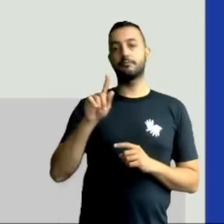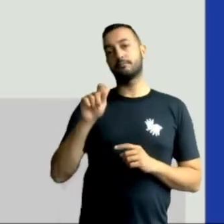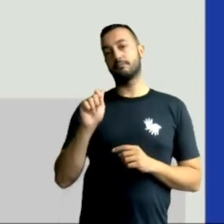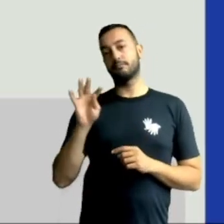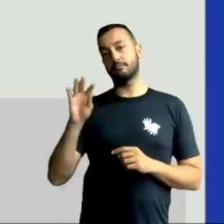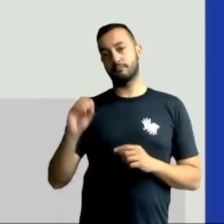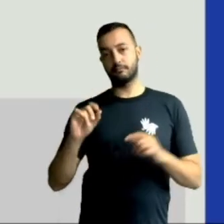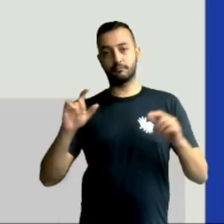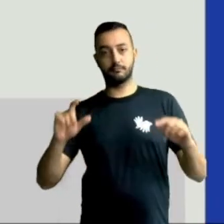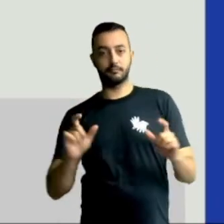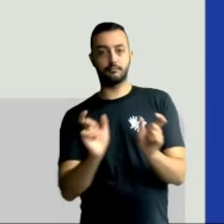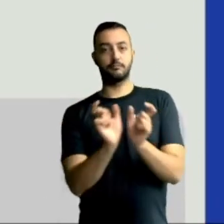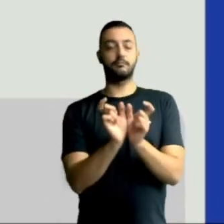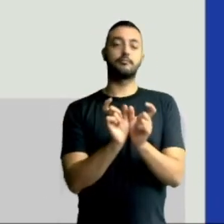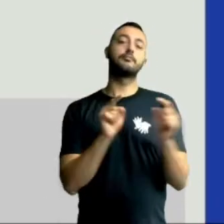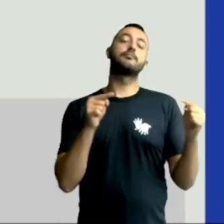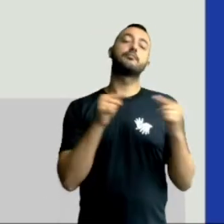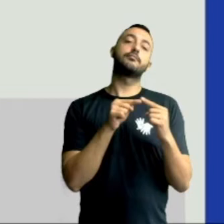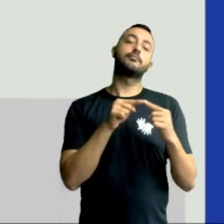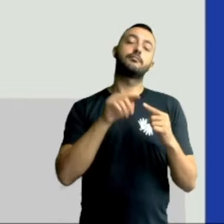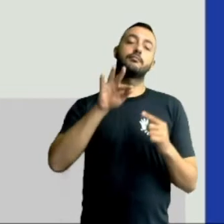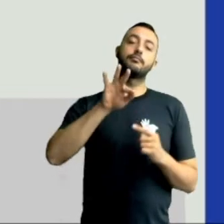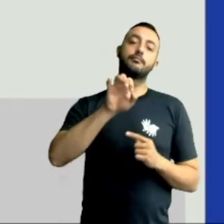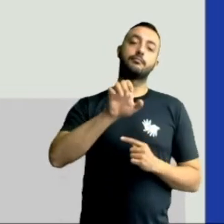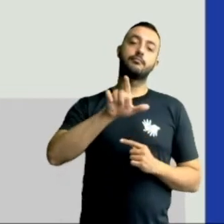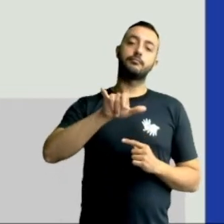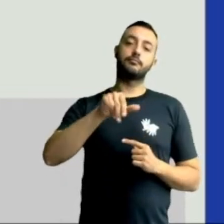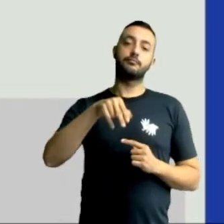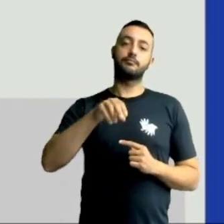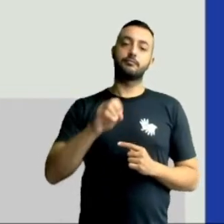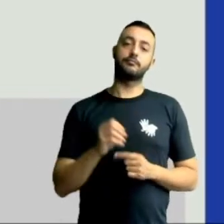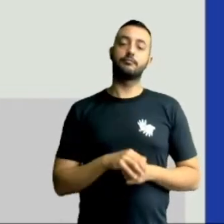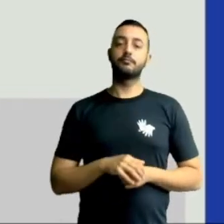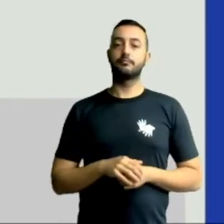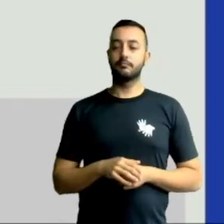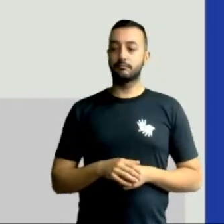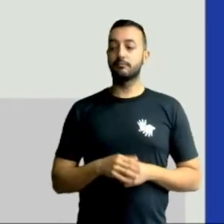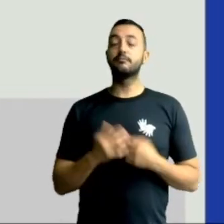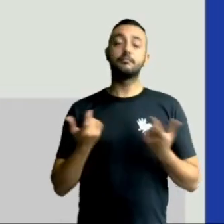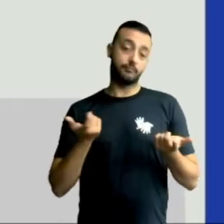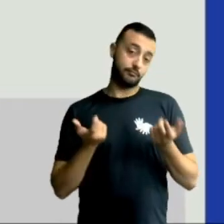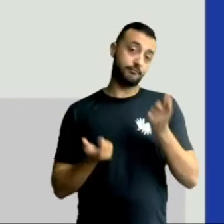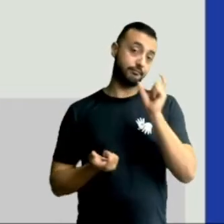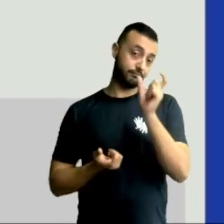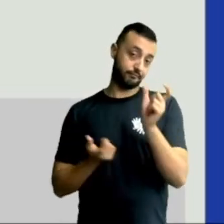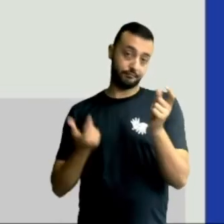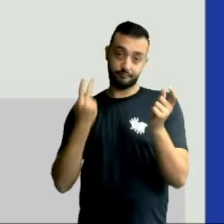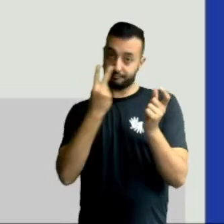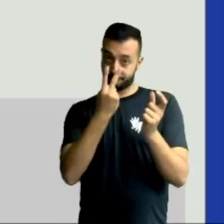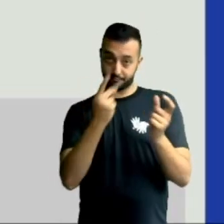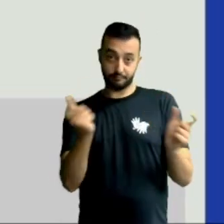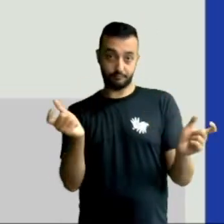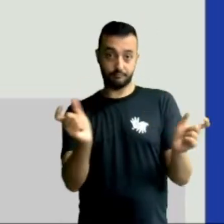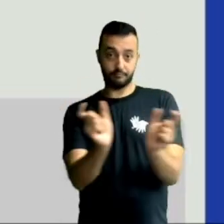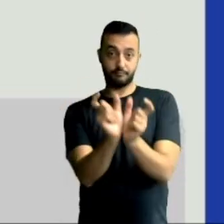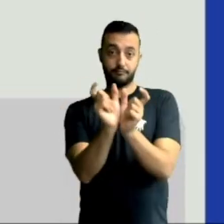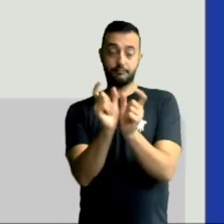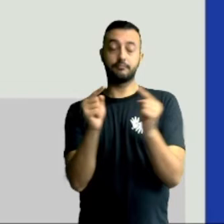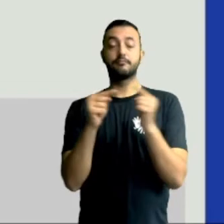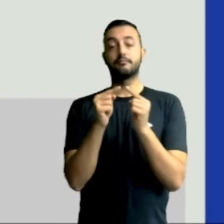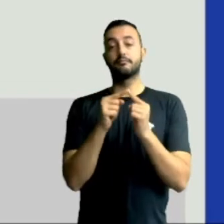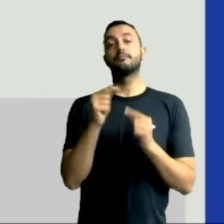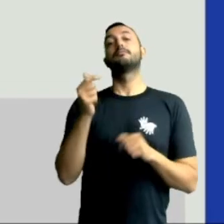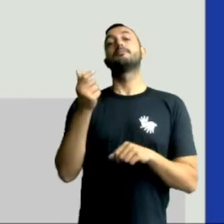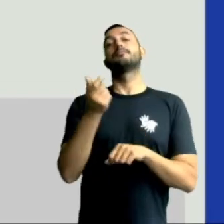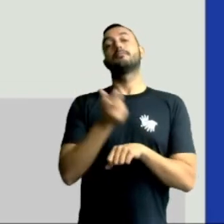uma locução adjetiva, que é a mesma coisa de felino. Então, se eu uso duas palavras para representar aí um adjetivo, vai